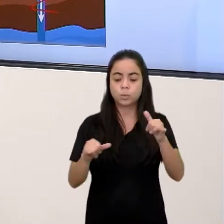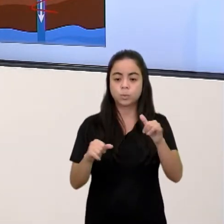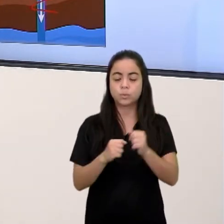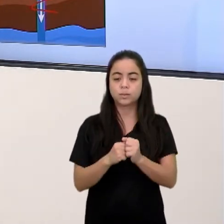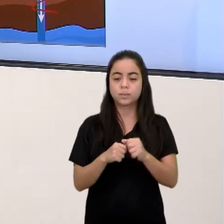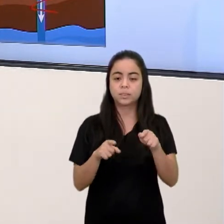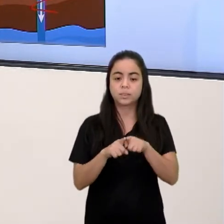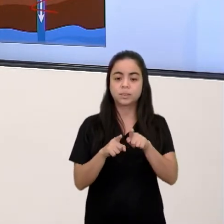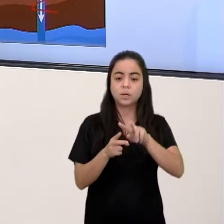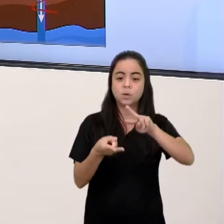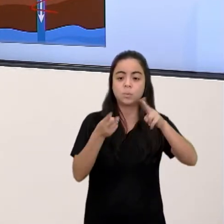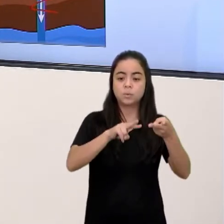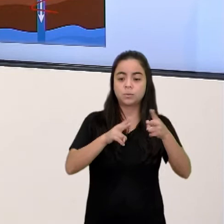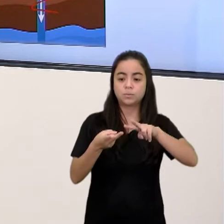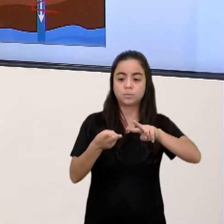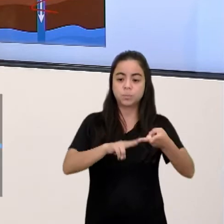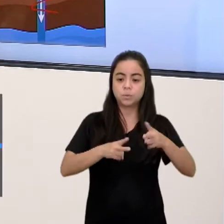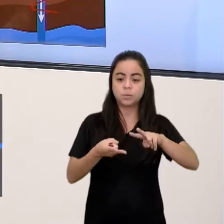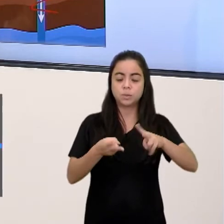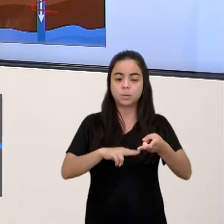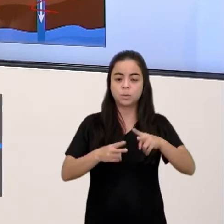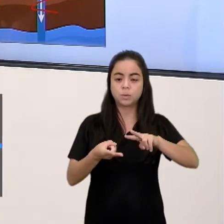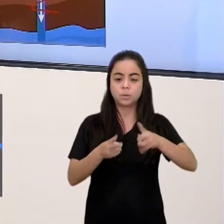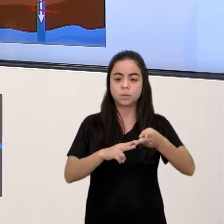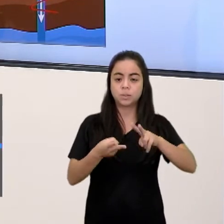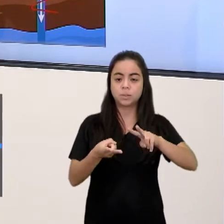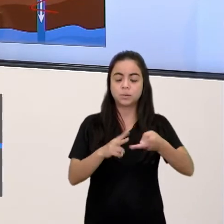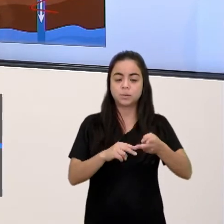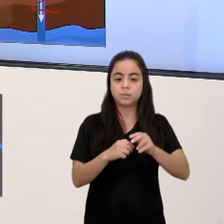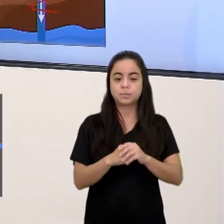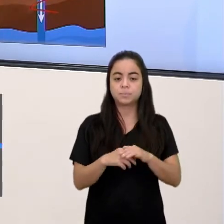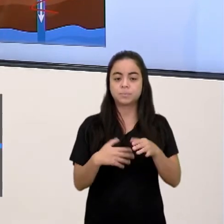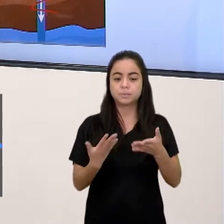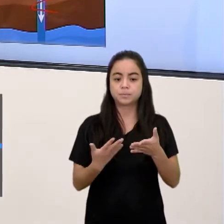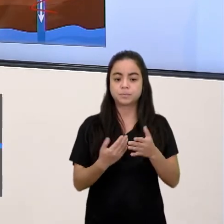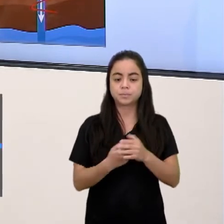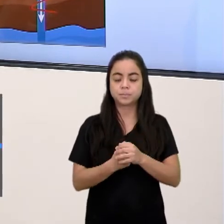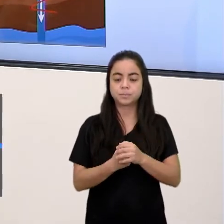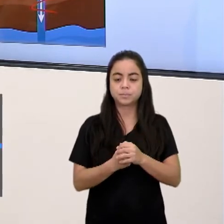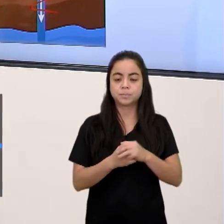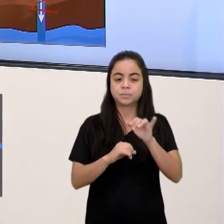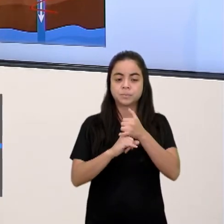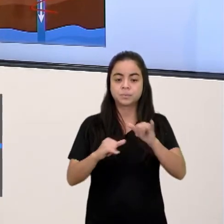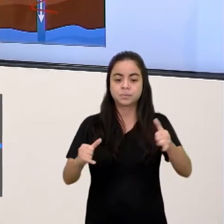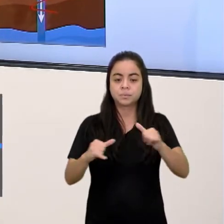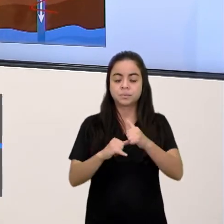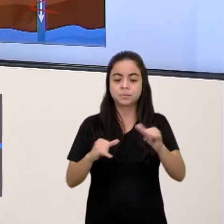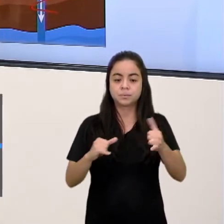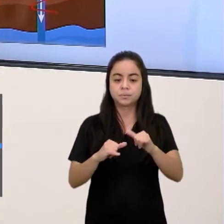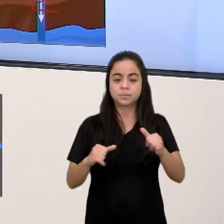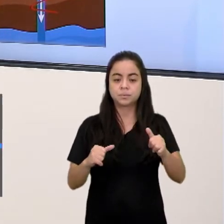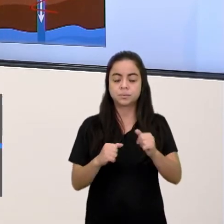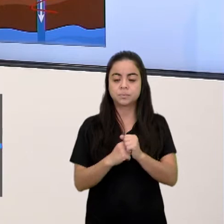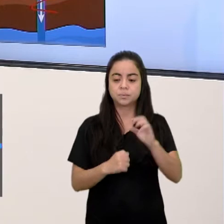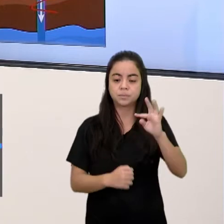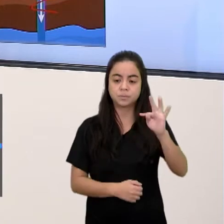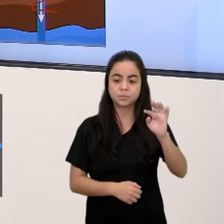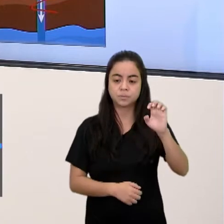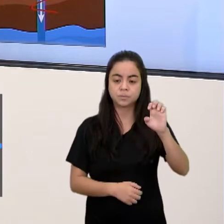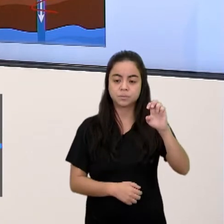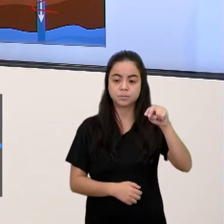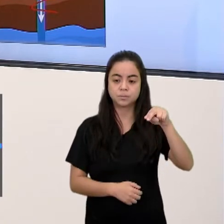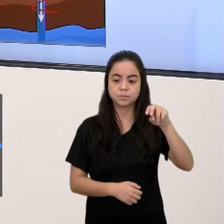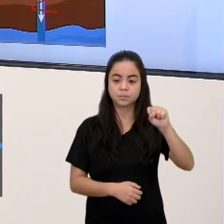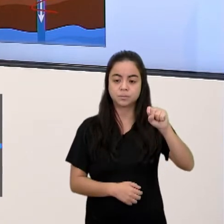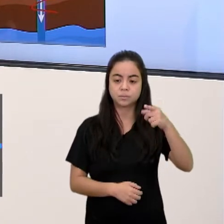por transformadores, né? Onde a energia ela é colocada em tensão adequada, em